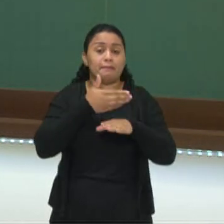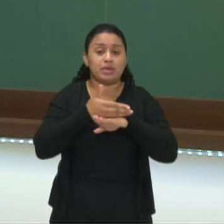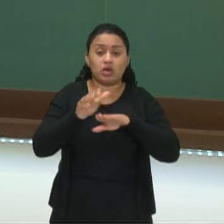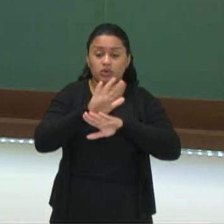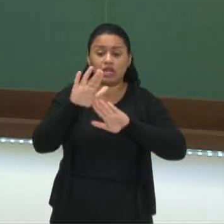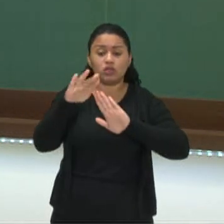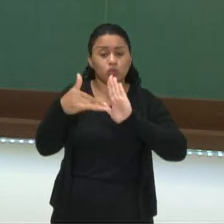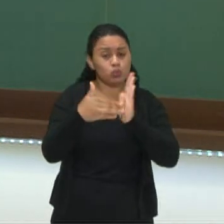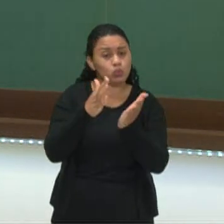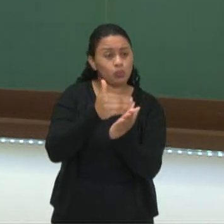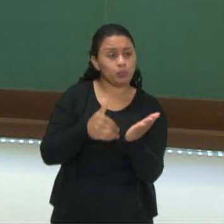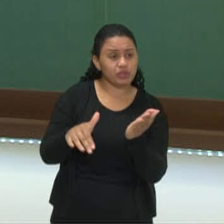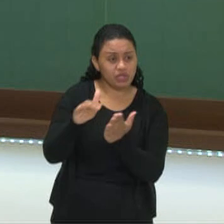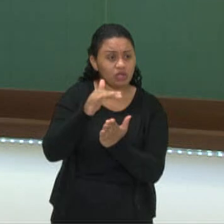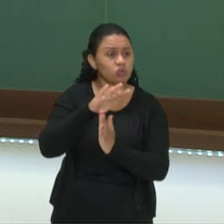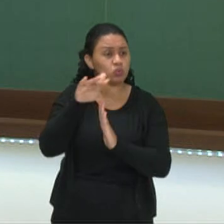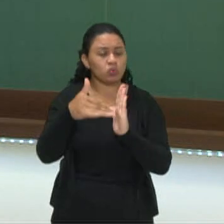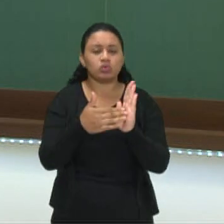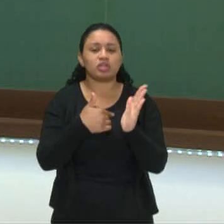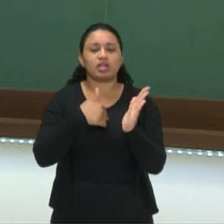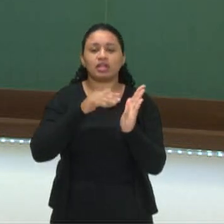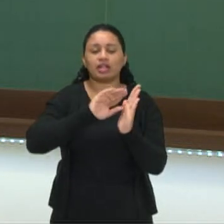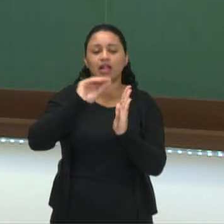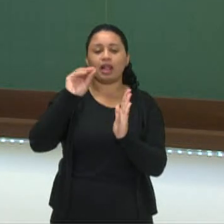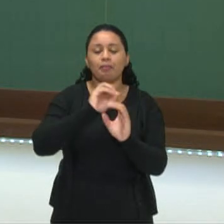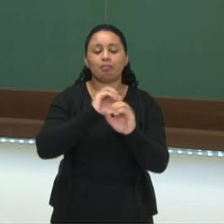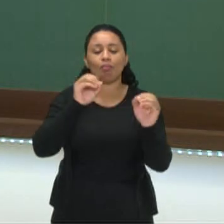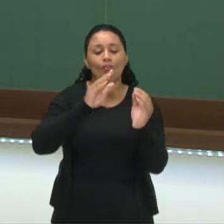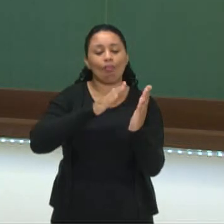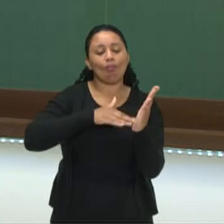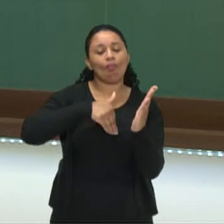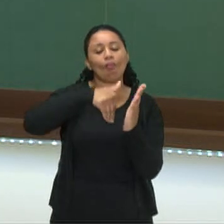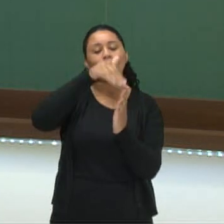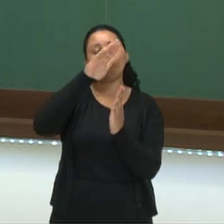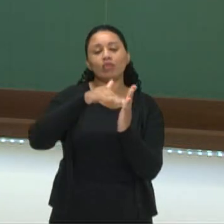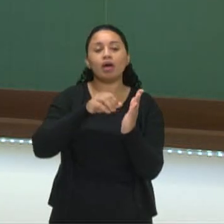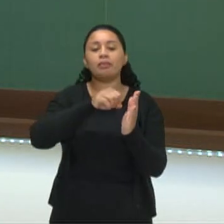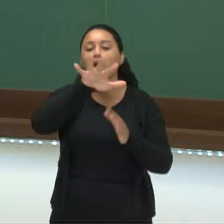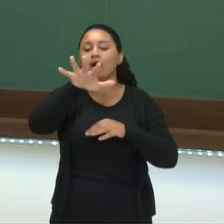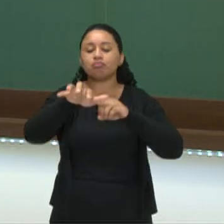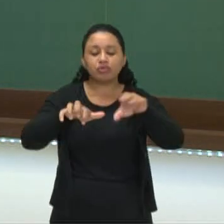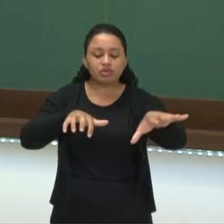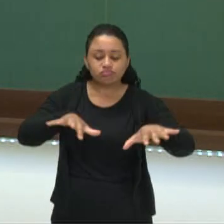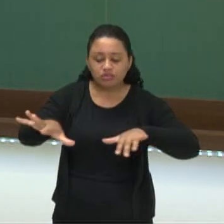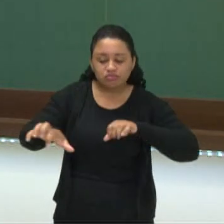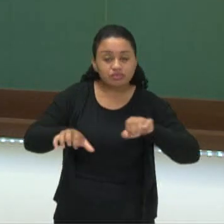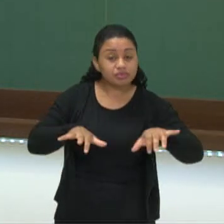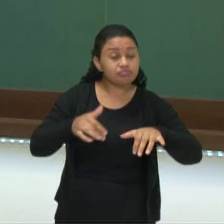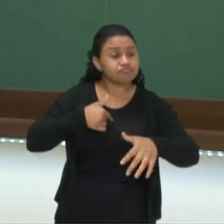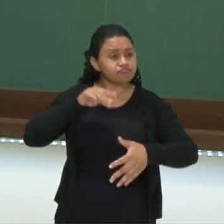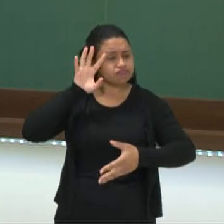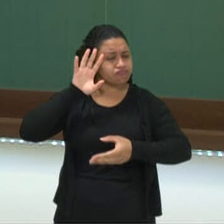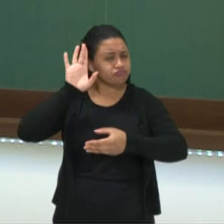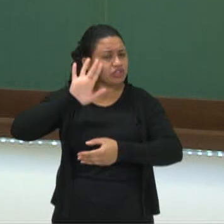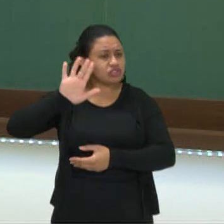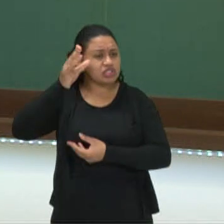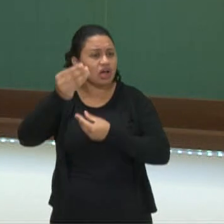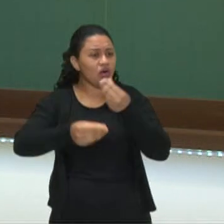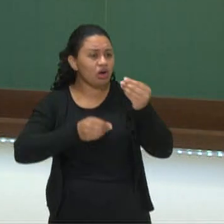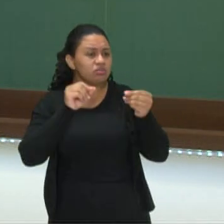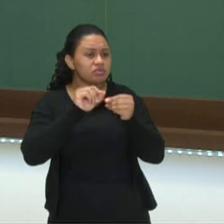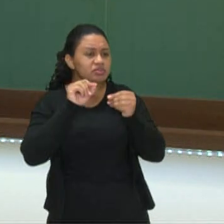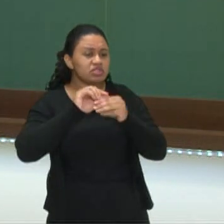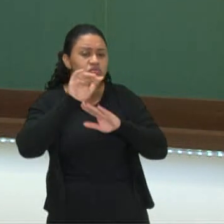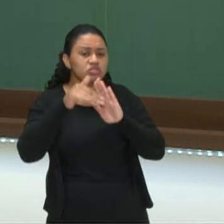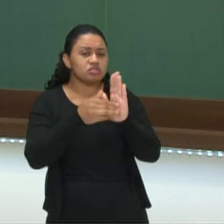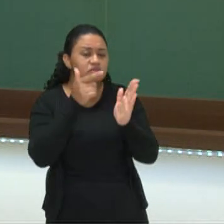aqui não existe nada passado, mas é só respingos. Então, tente imaginar o trabalho dele para ele cobrir toda a